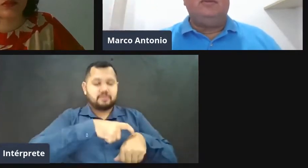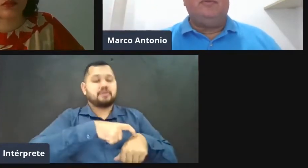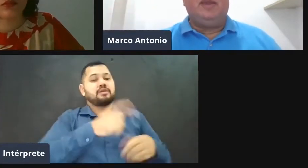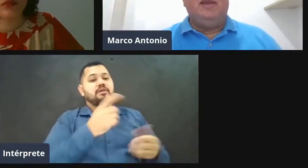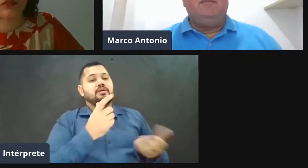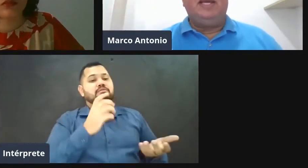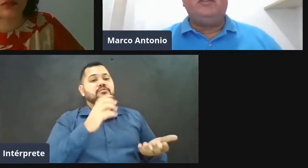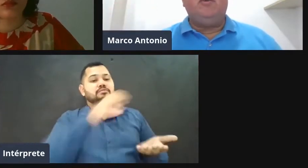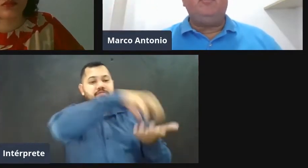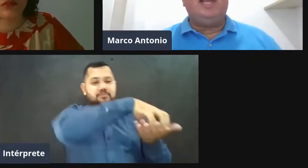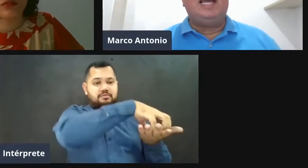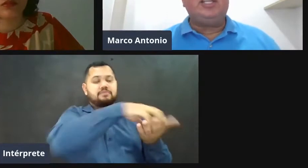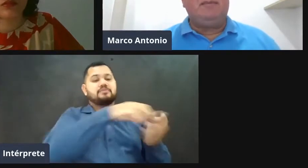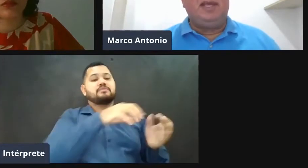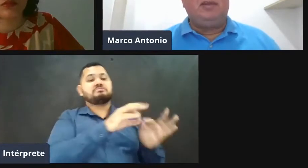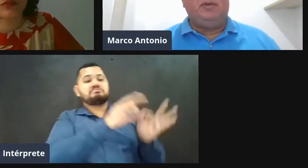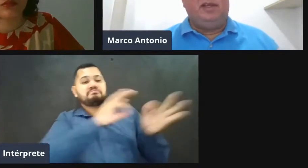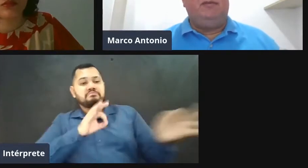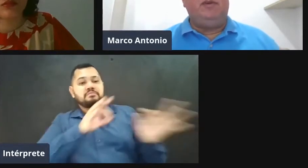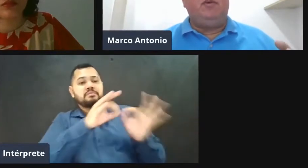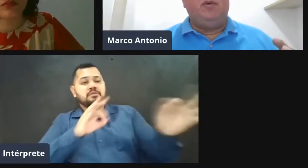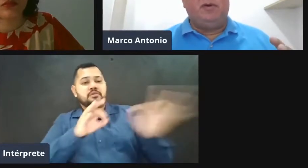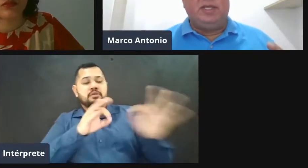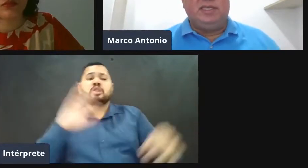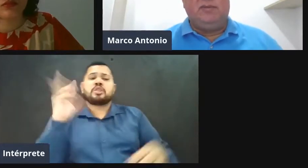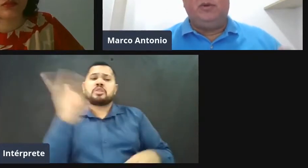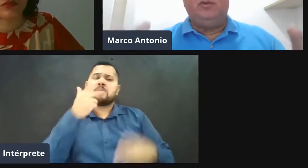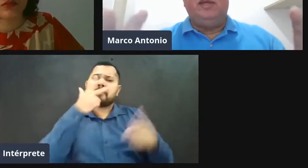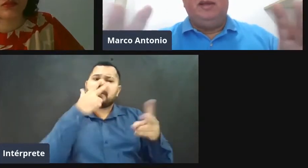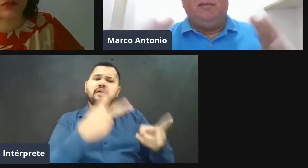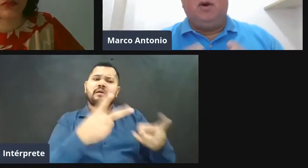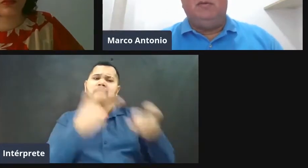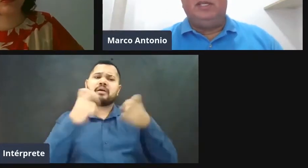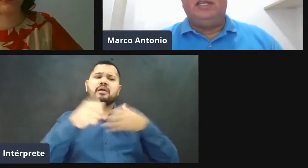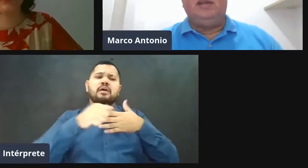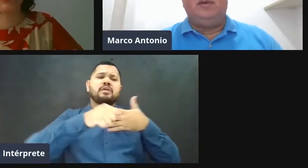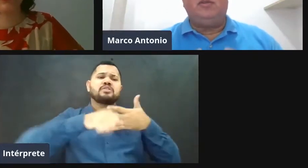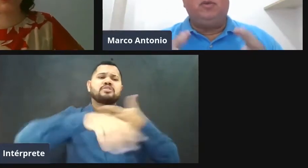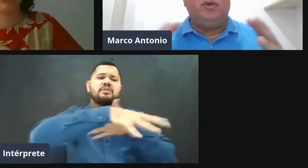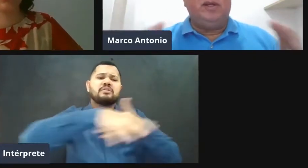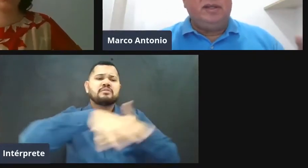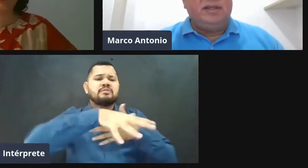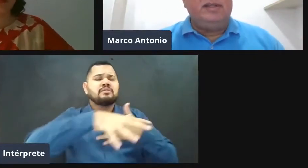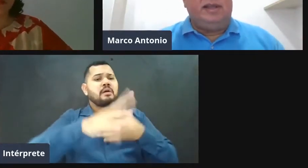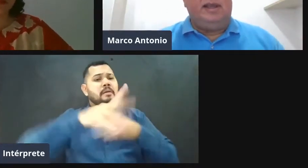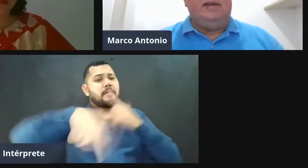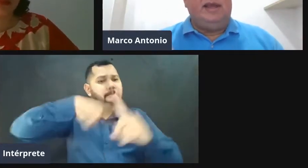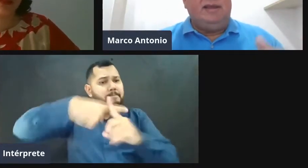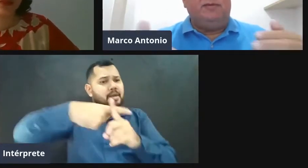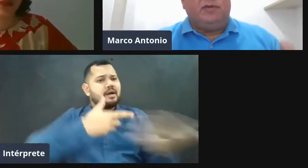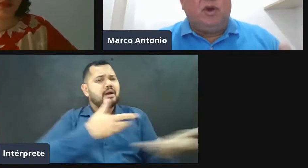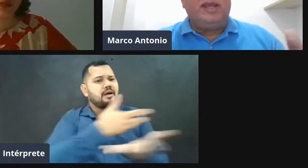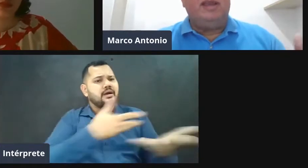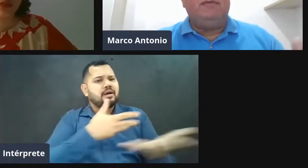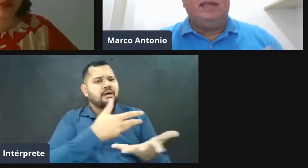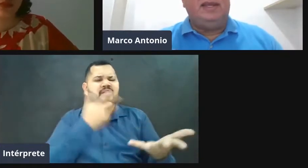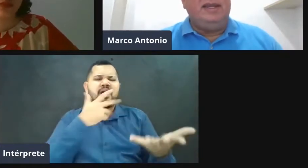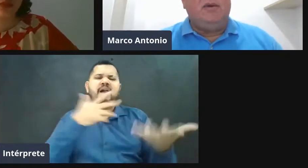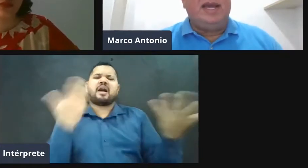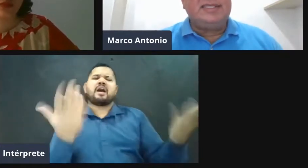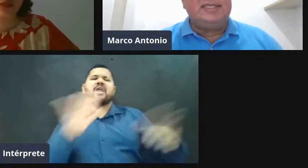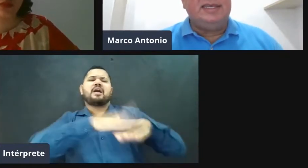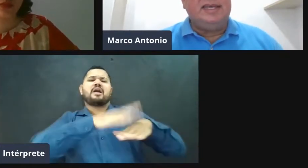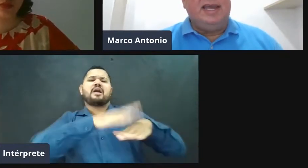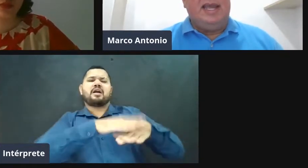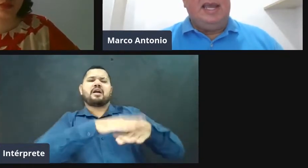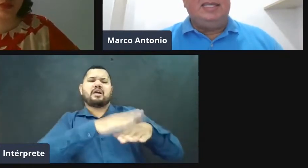pessoal contratado, parece que houve um relaxamento e ficou uma coisa assim muito. Bom, vocês já têm uma estrutura, toquem a